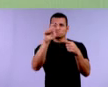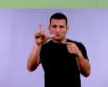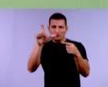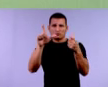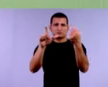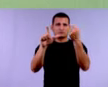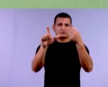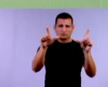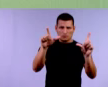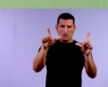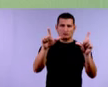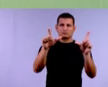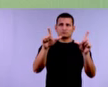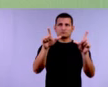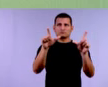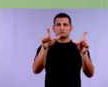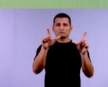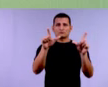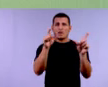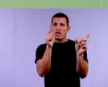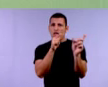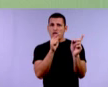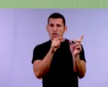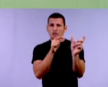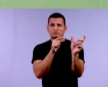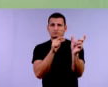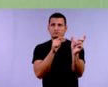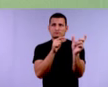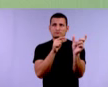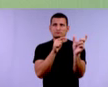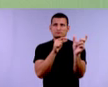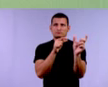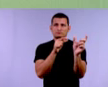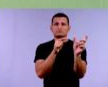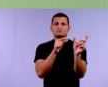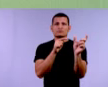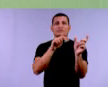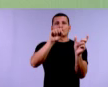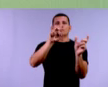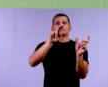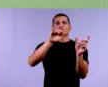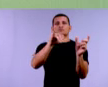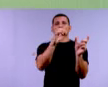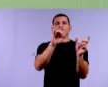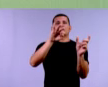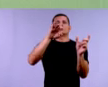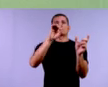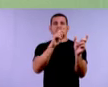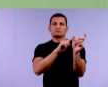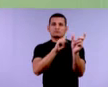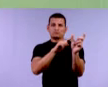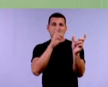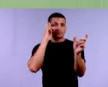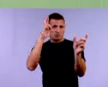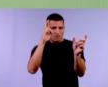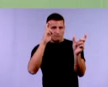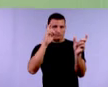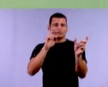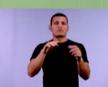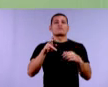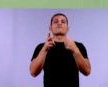pediu agilidade aos funcionários. Qual é o sujeito? O chefe da sessão. Qual é o verbo? Pediu.